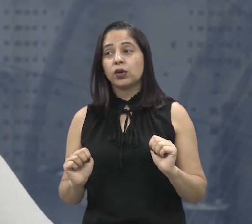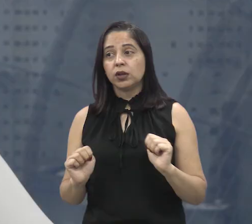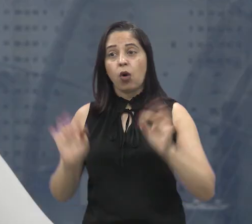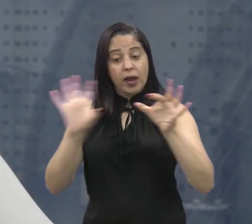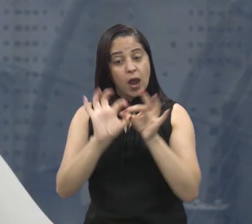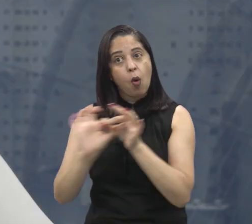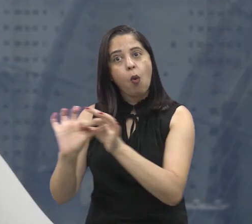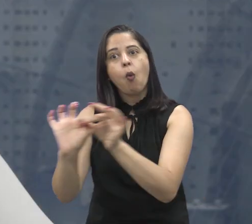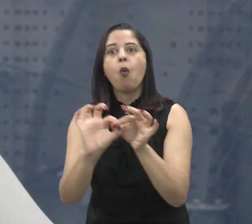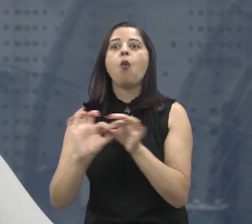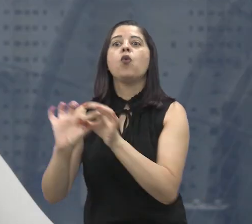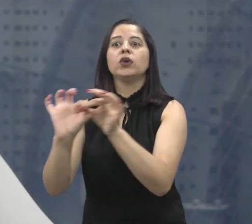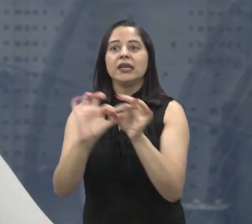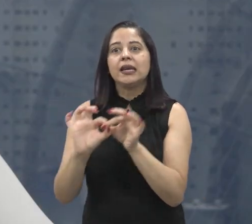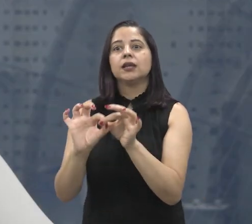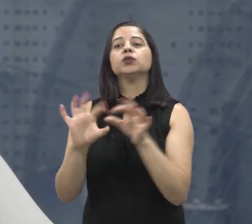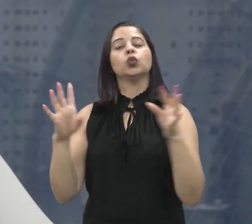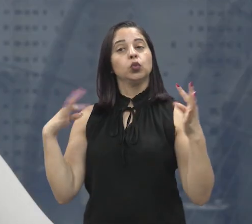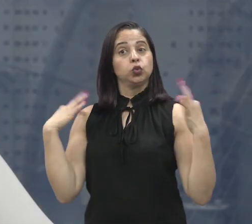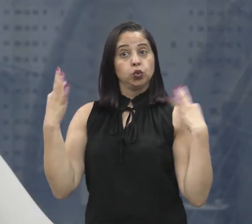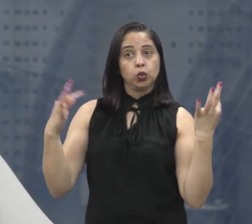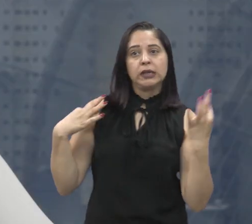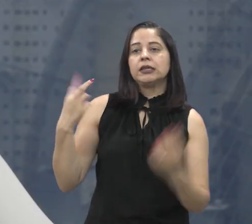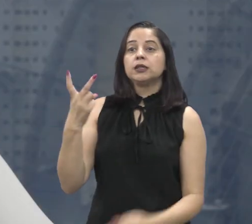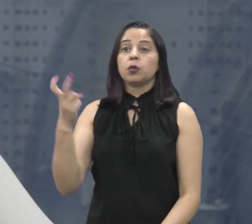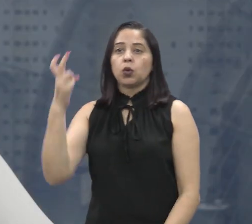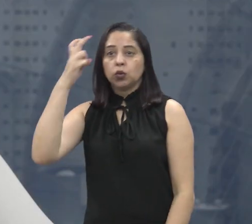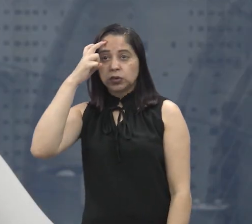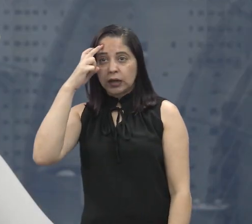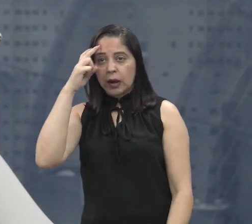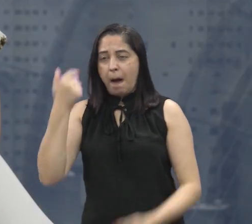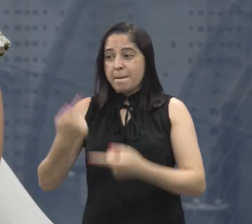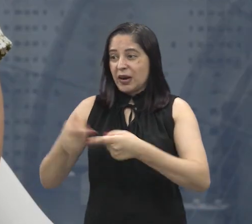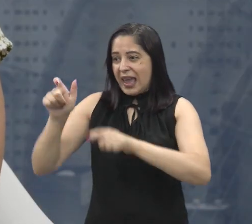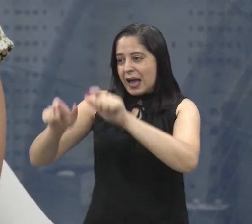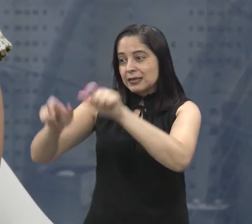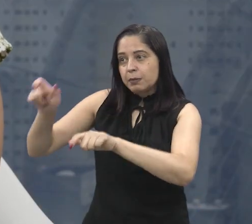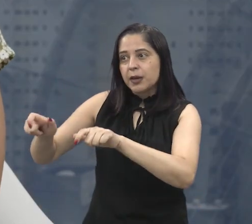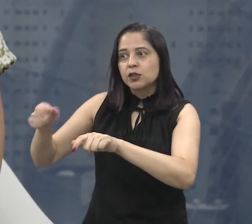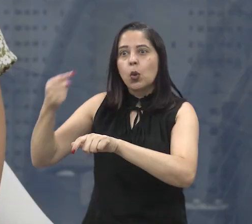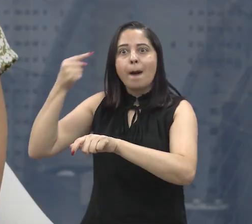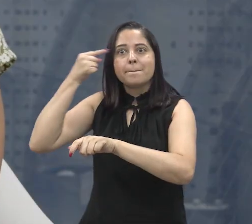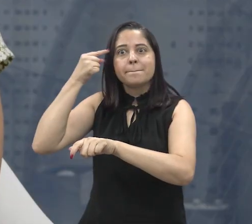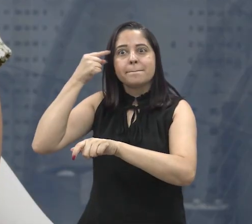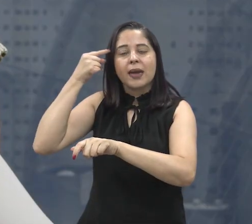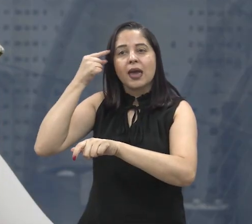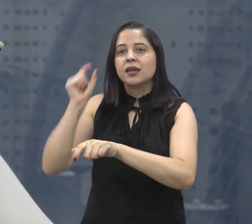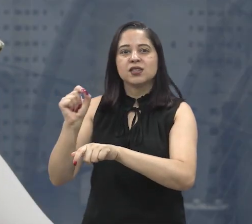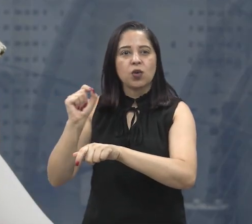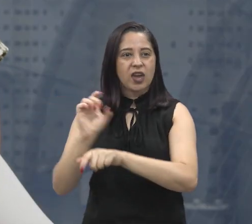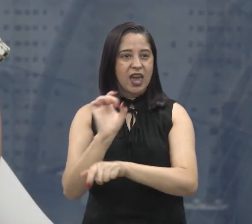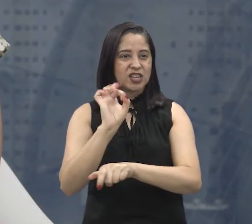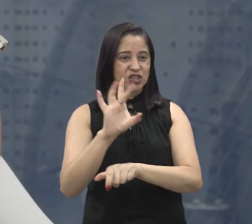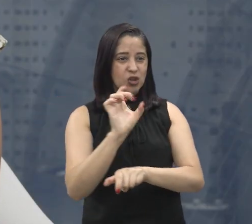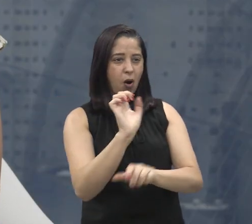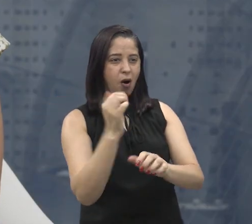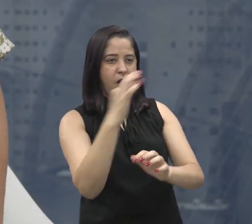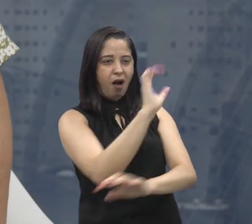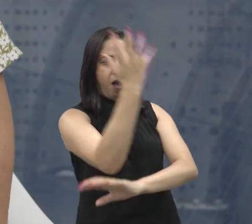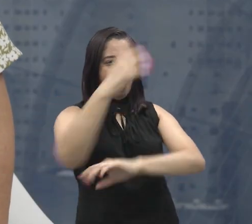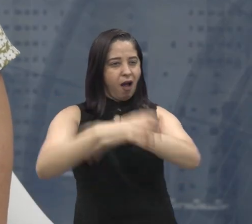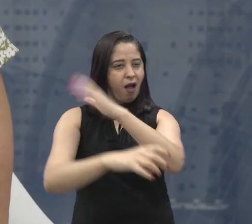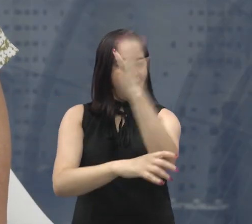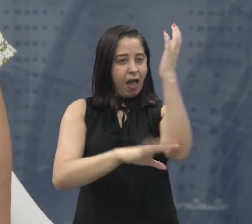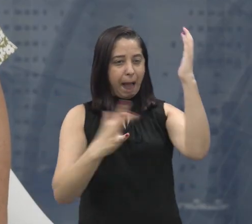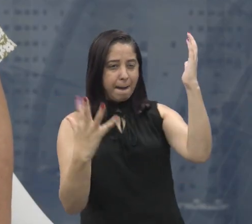pessoas procuram um local não só pelas belezas naturais e arquitetônicas, mas para o que acontece ali vivo, uma cultura